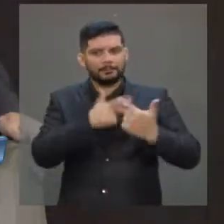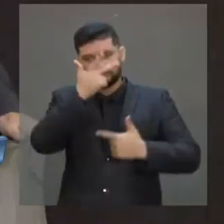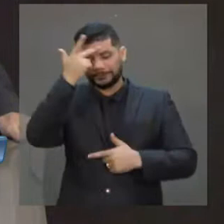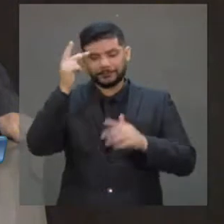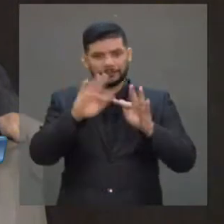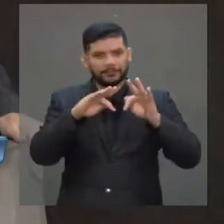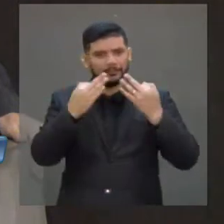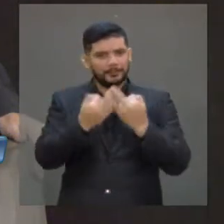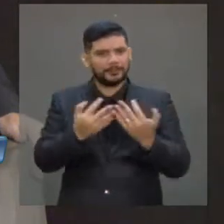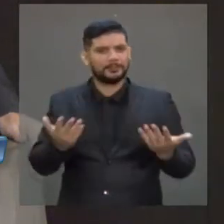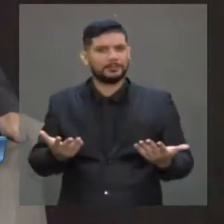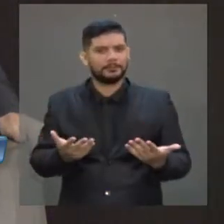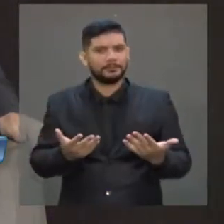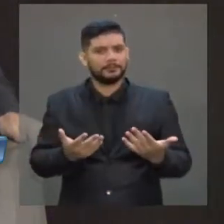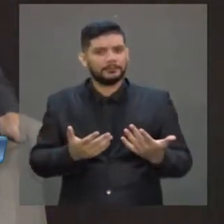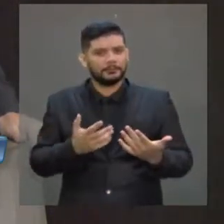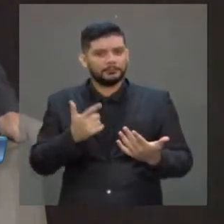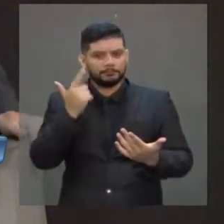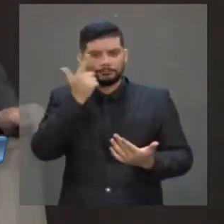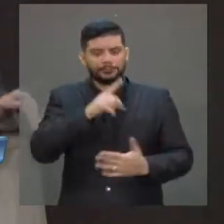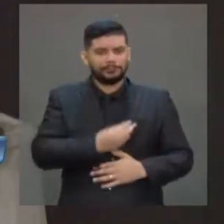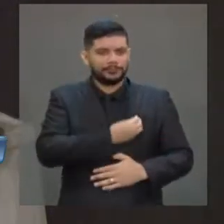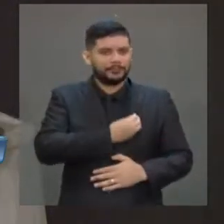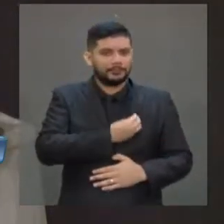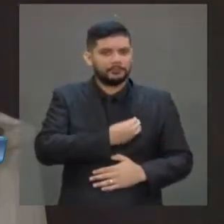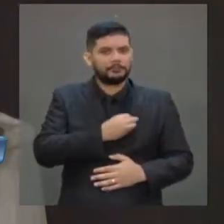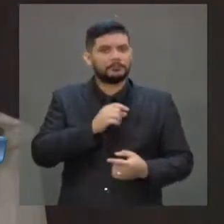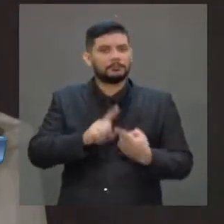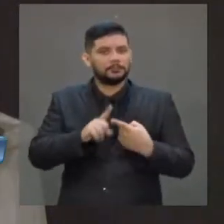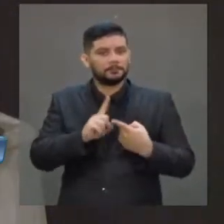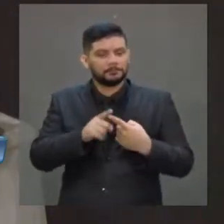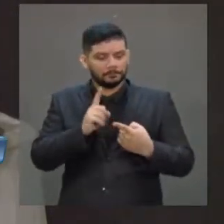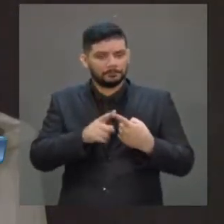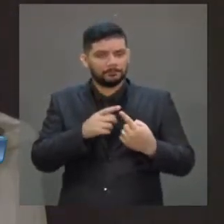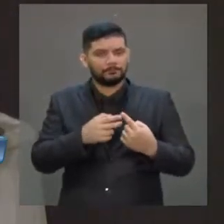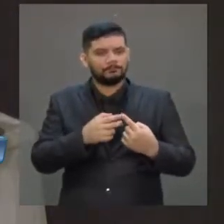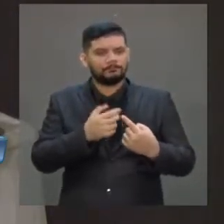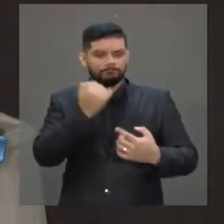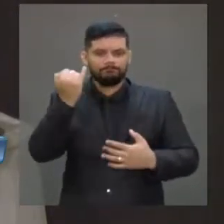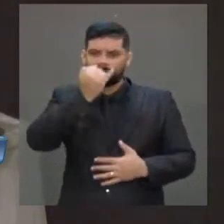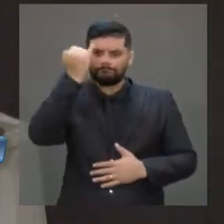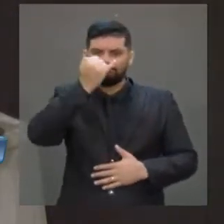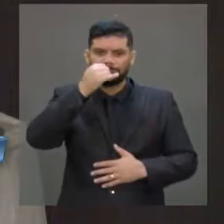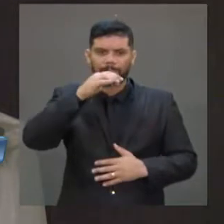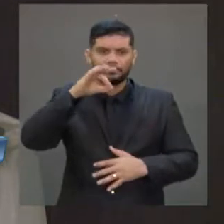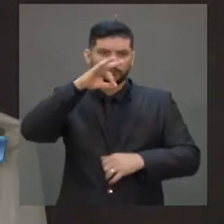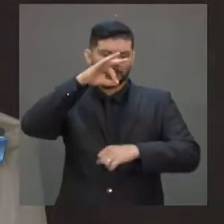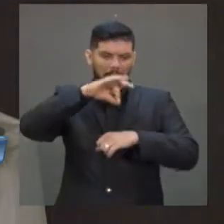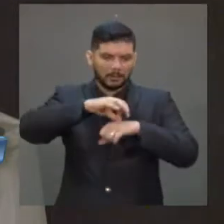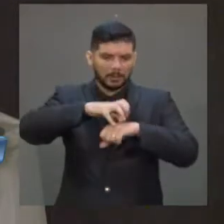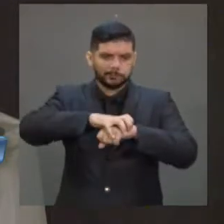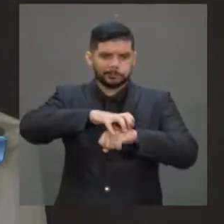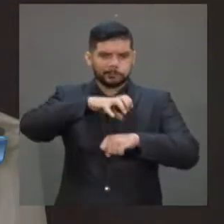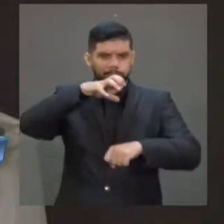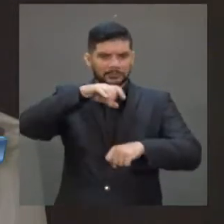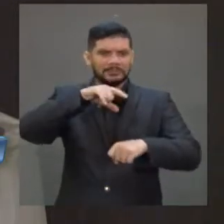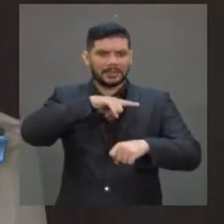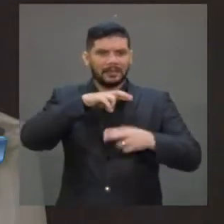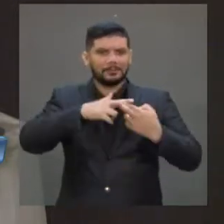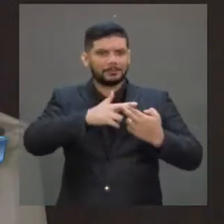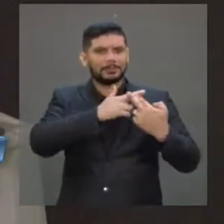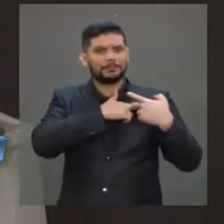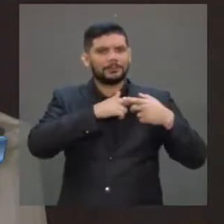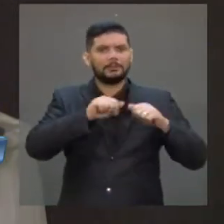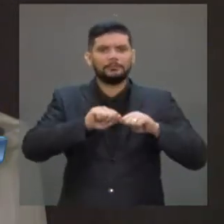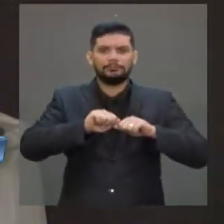pelo papel de polinização que as abelhas cumprem e é fundamental para a nossa